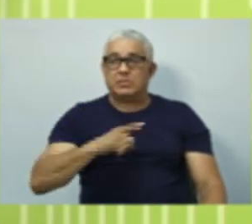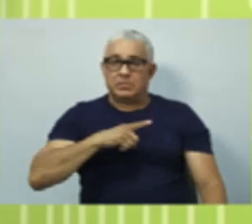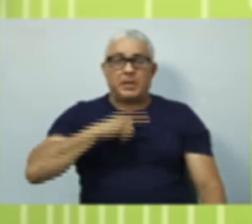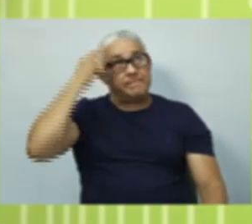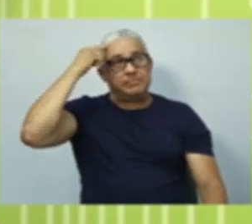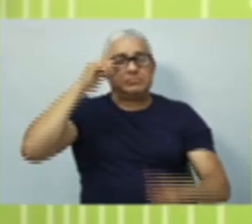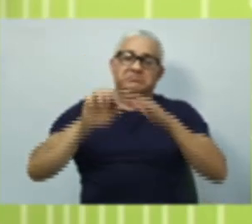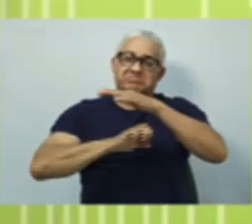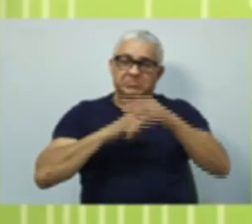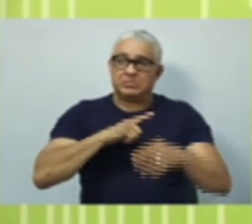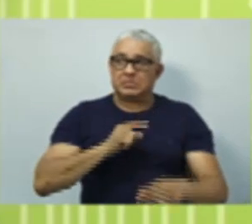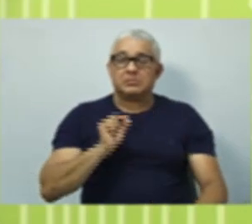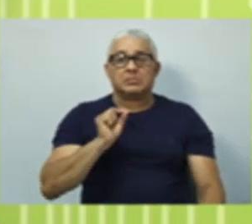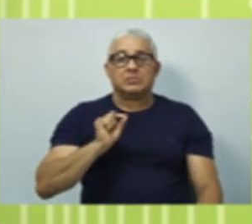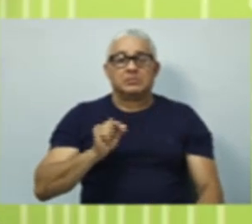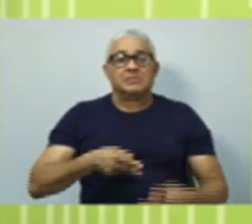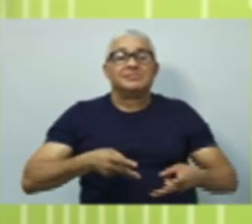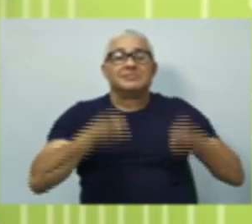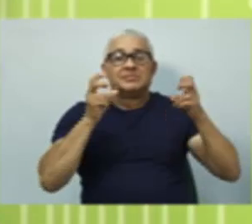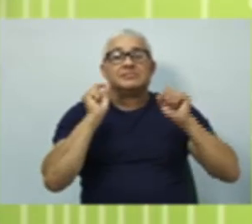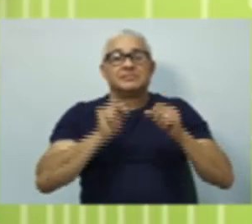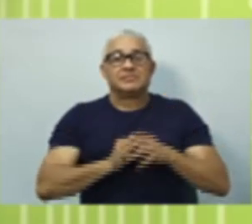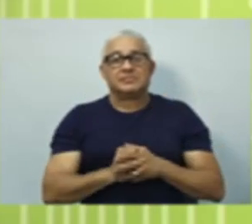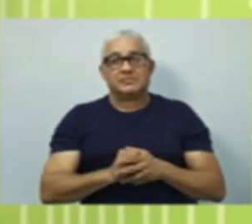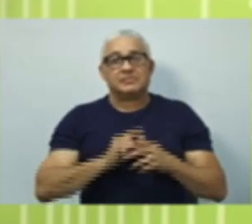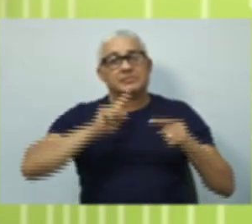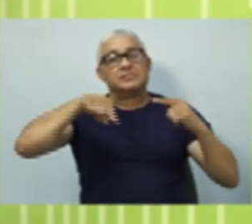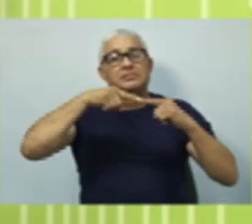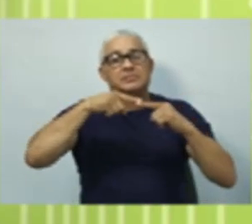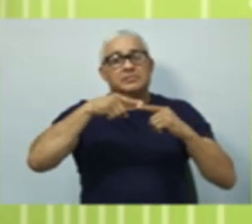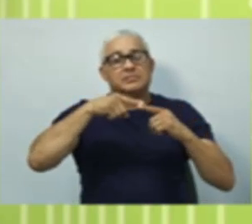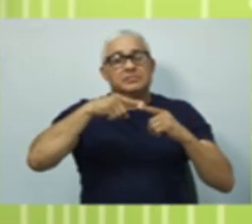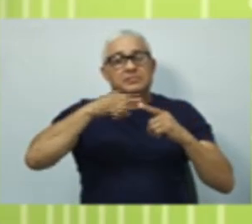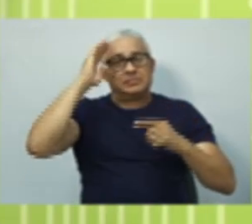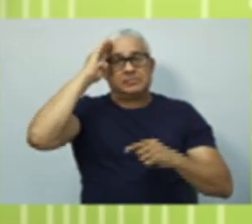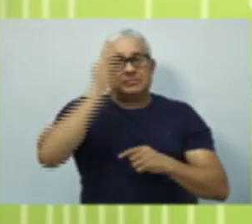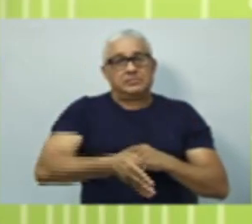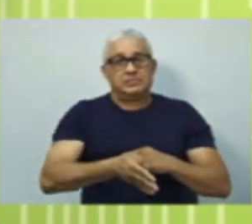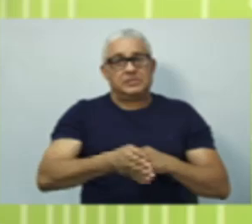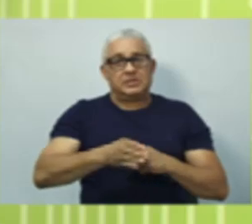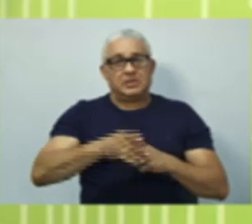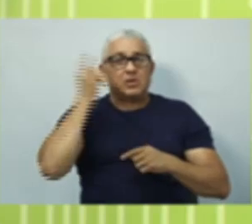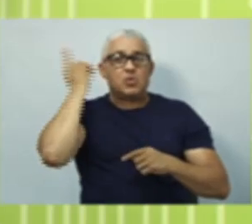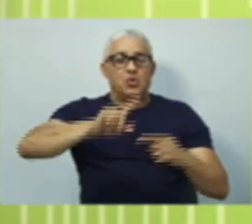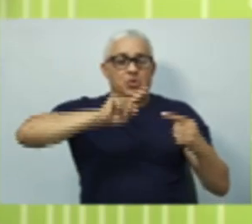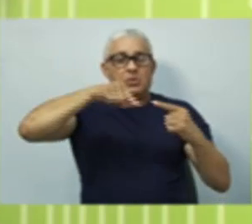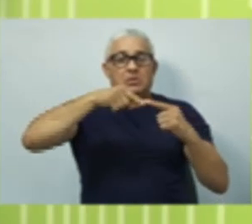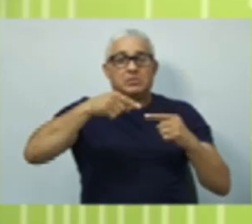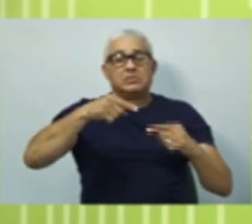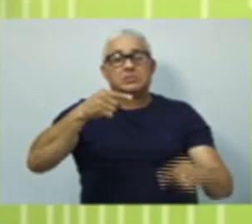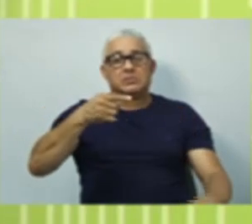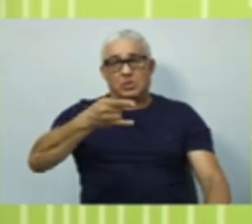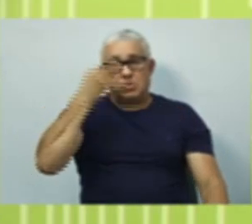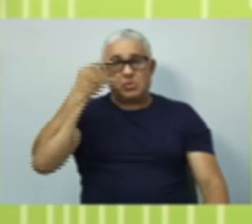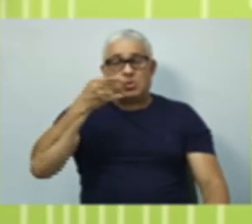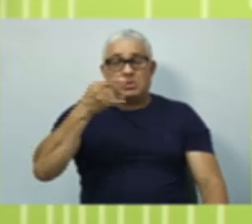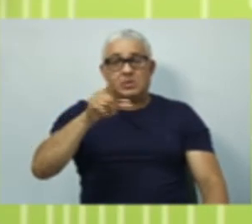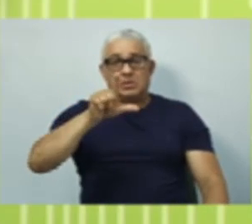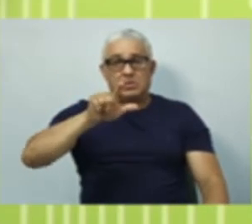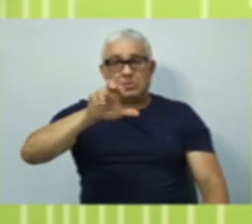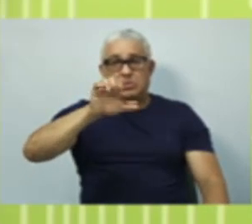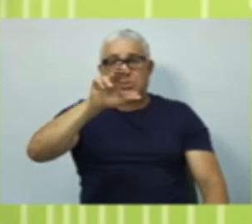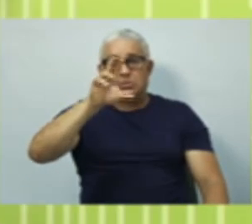uma organização, nós percebemos aí que o objetivo principal é atingir lucro. Então aí a gente vai pensar quem é o